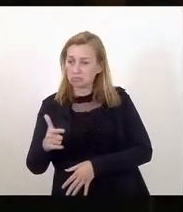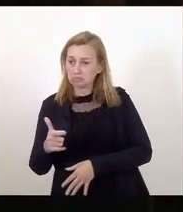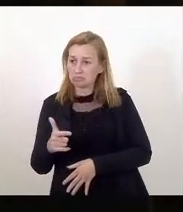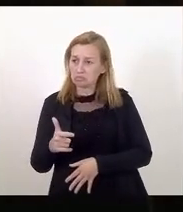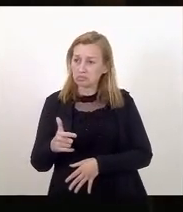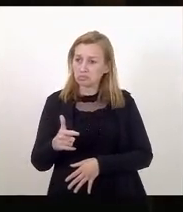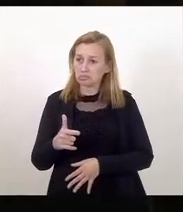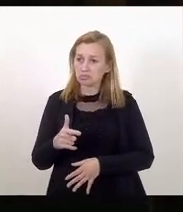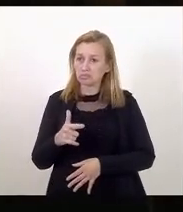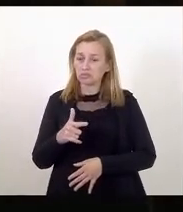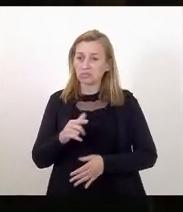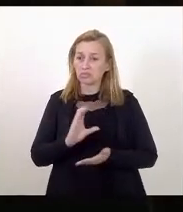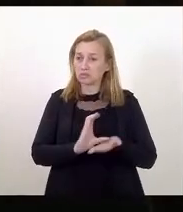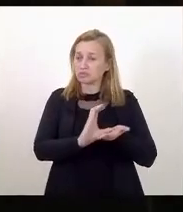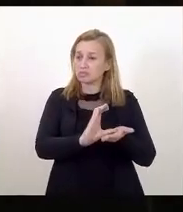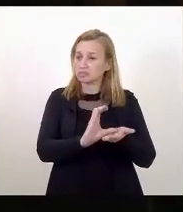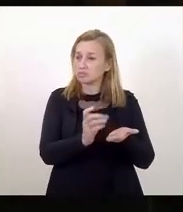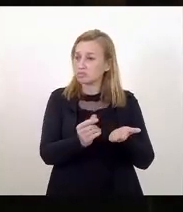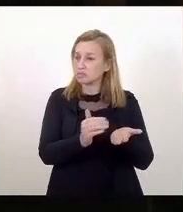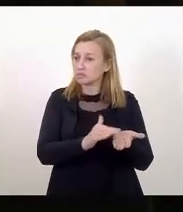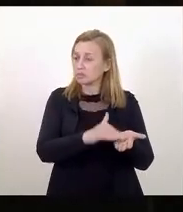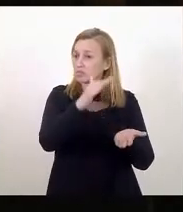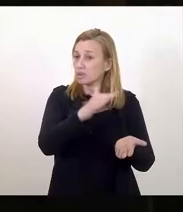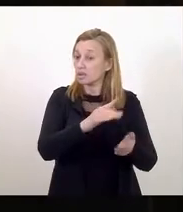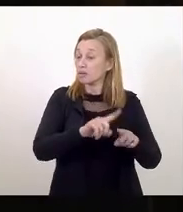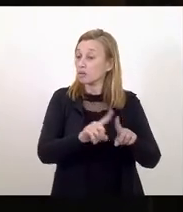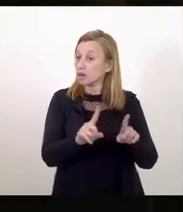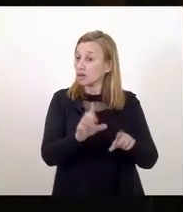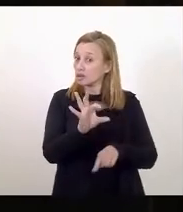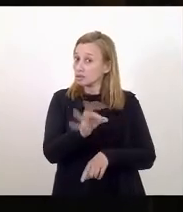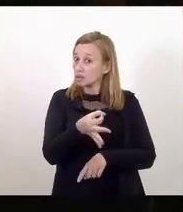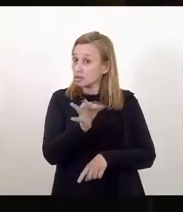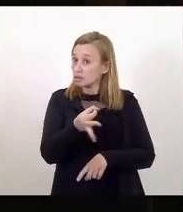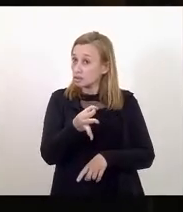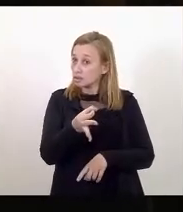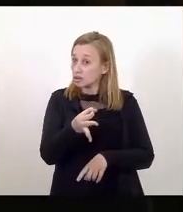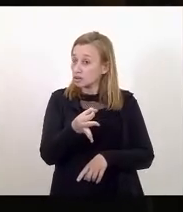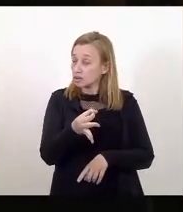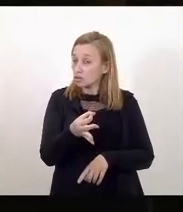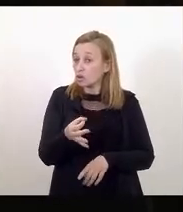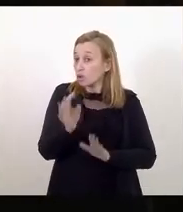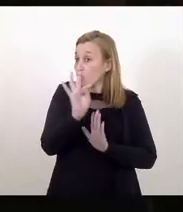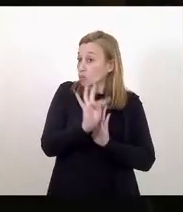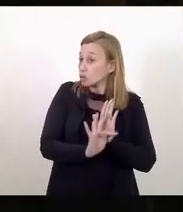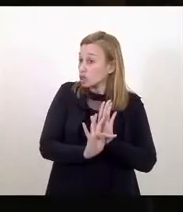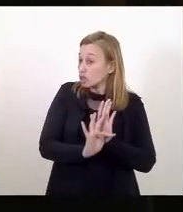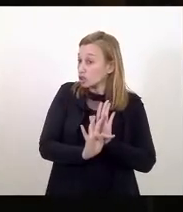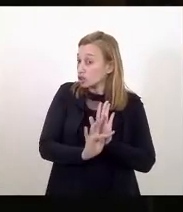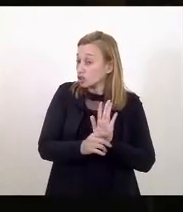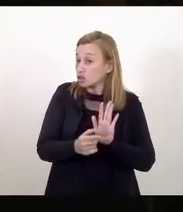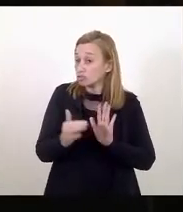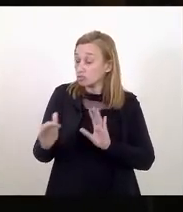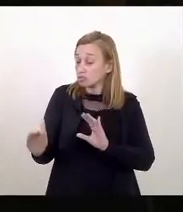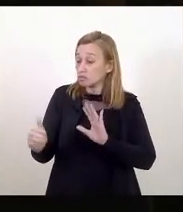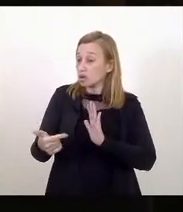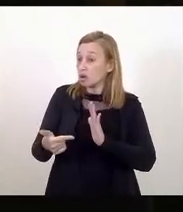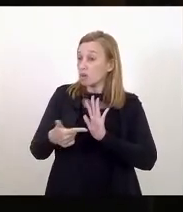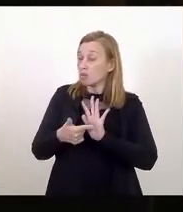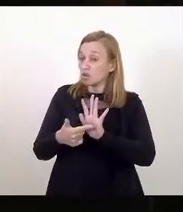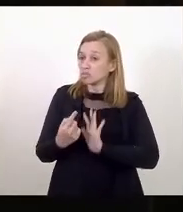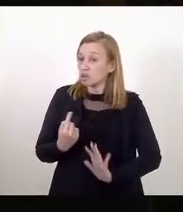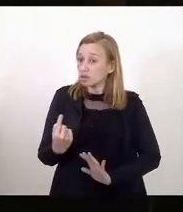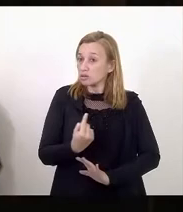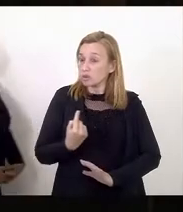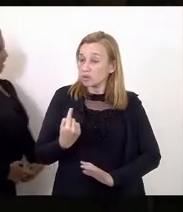de despesa. No entanto, obviamente, com a aplicação do texto que eles trazem para nós, o